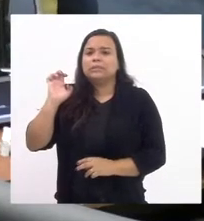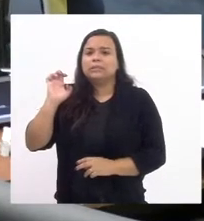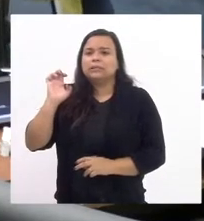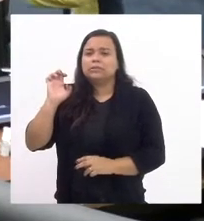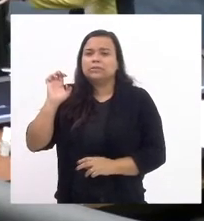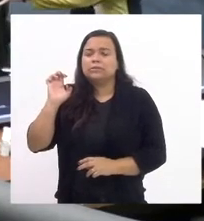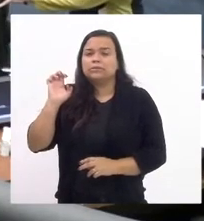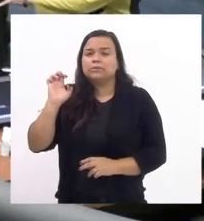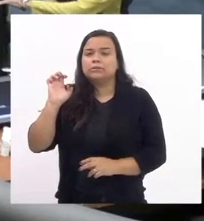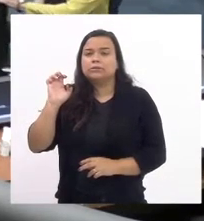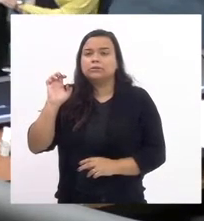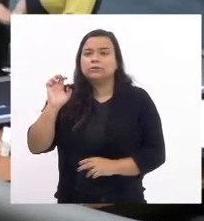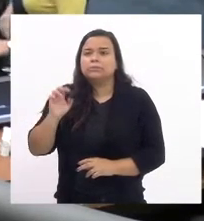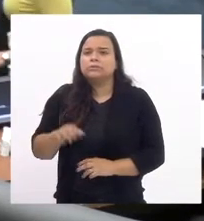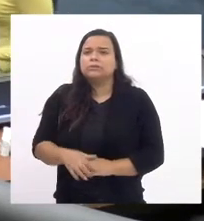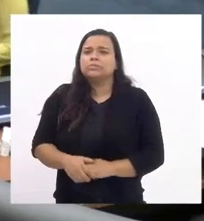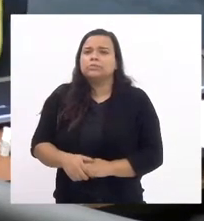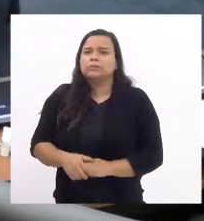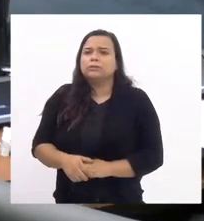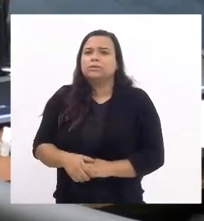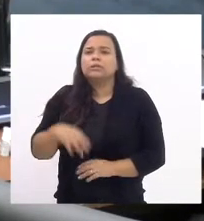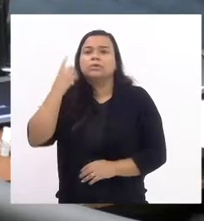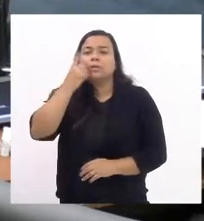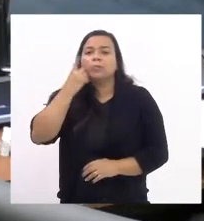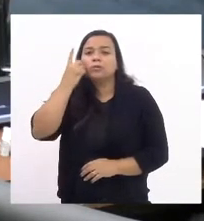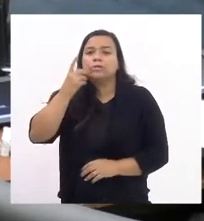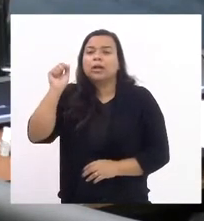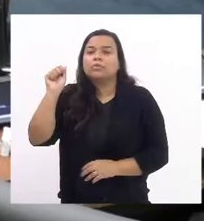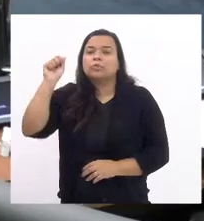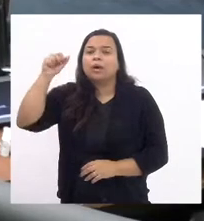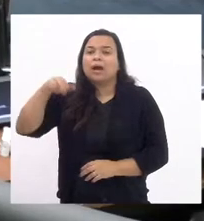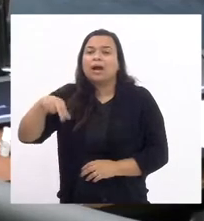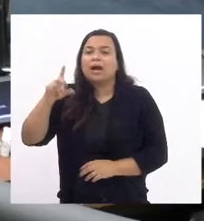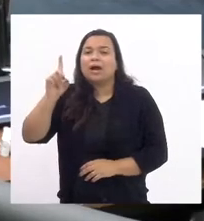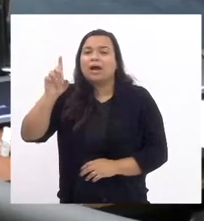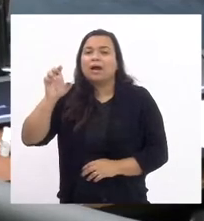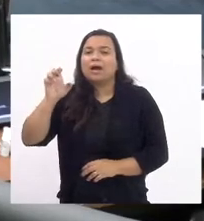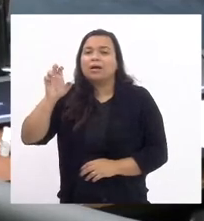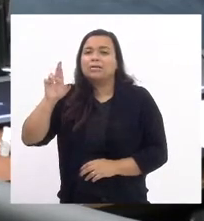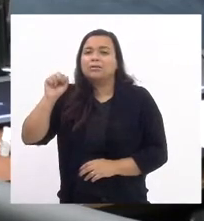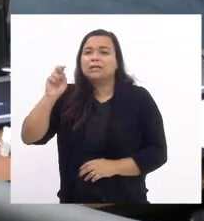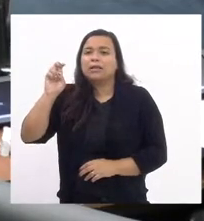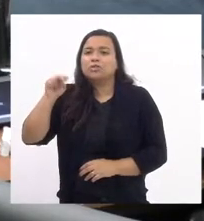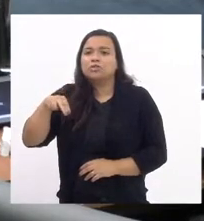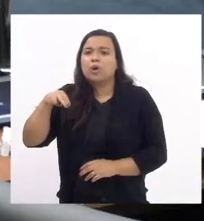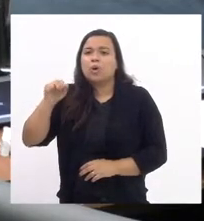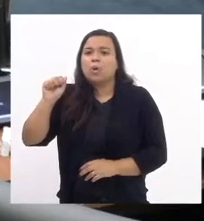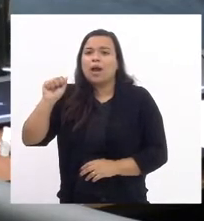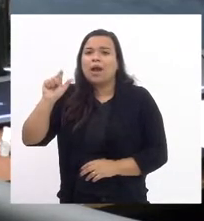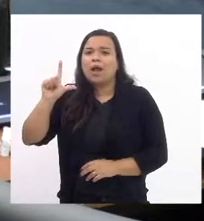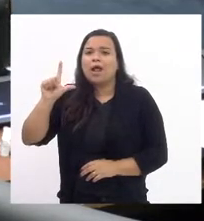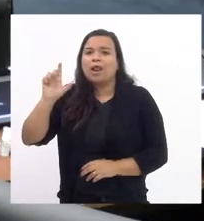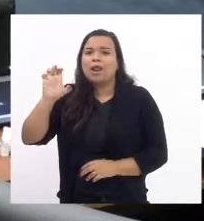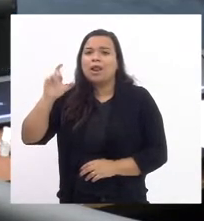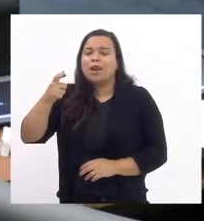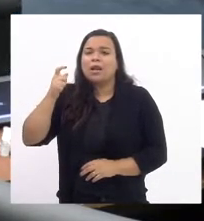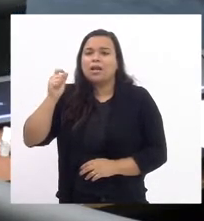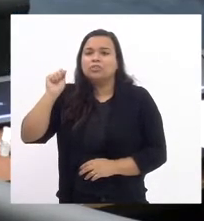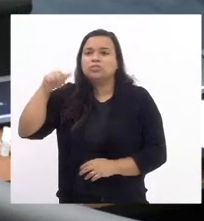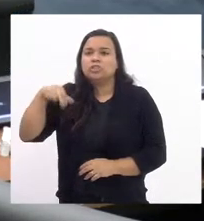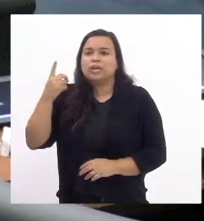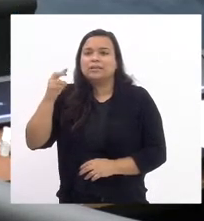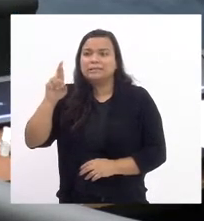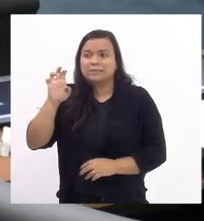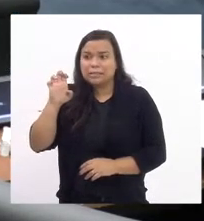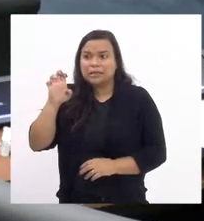Knoploch. Deputado Anderson Alexandre. Deputado Anderson Alexandre. Deputado